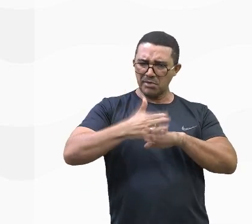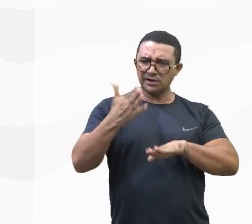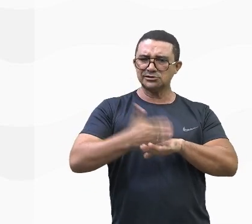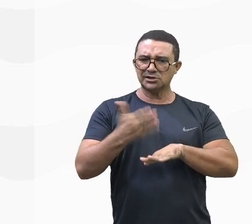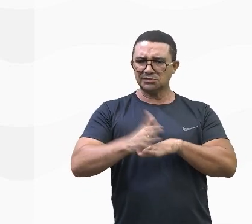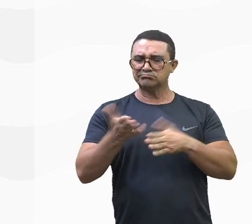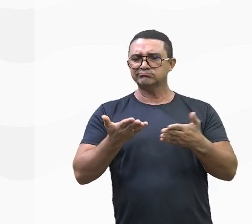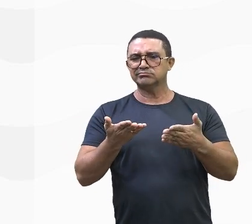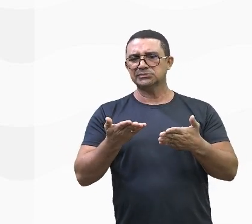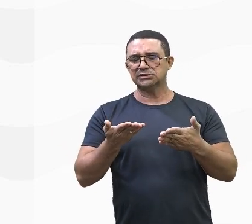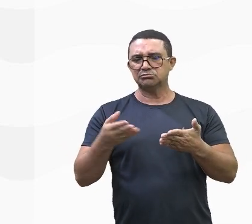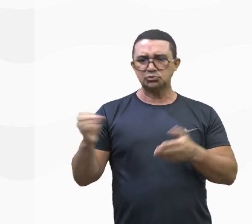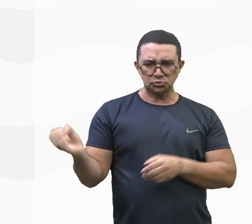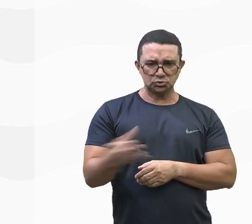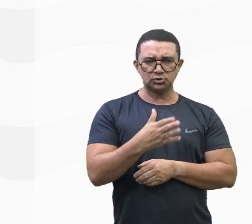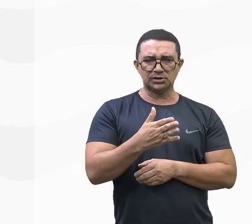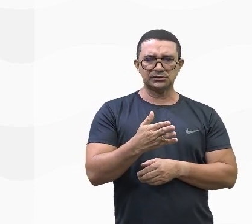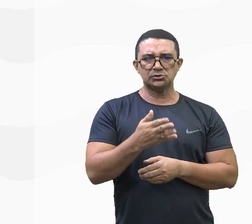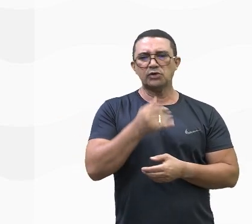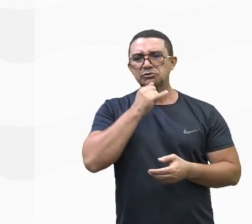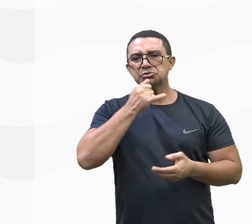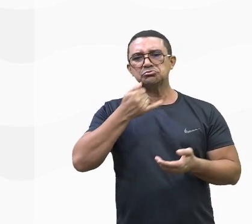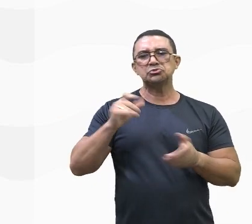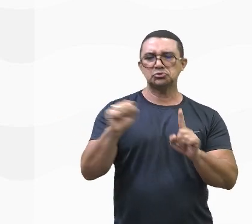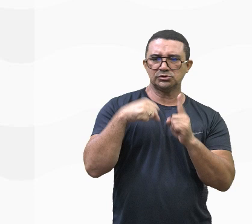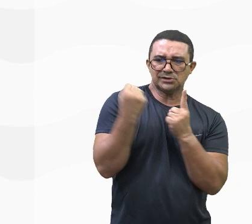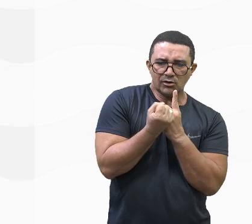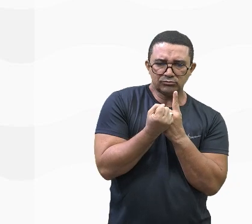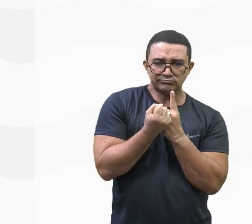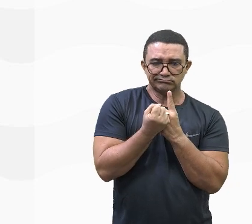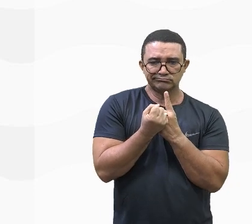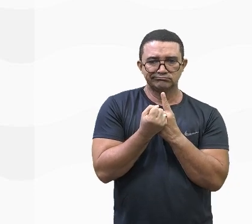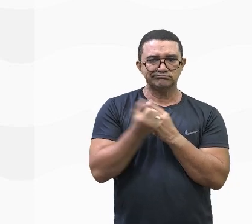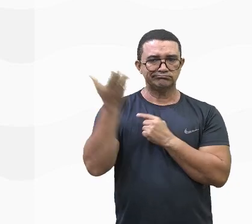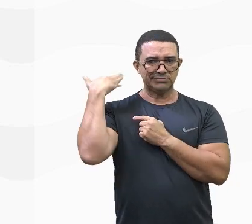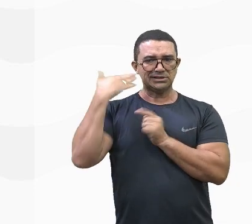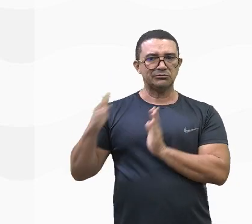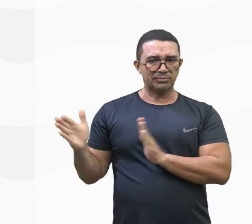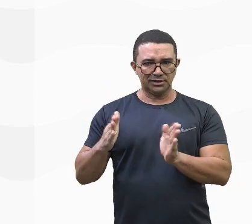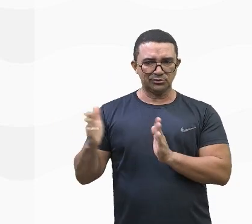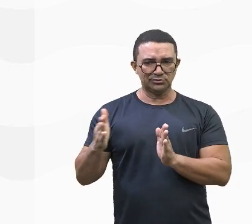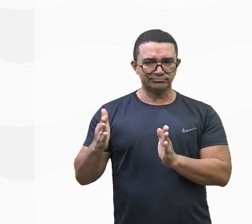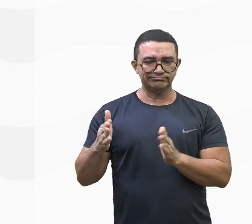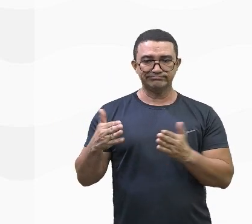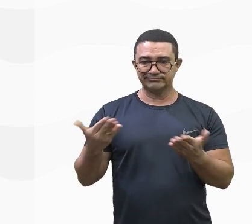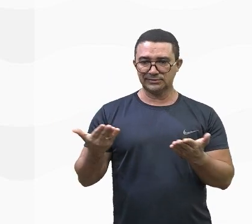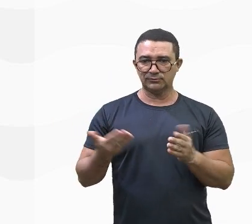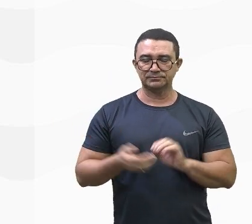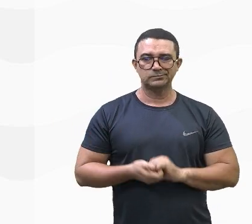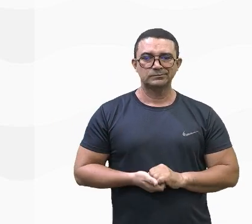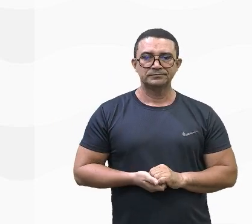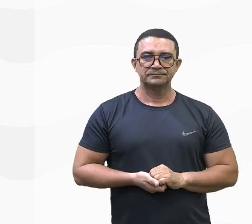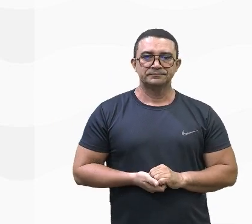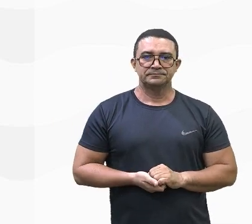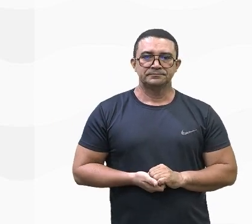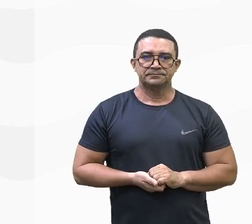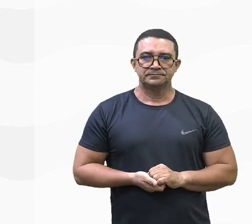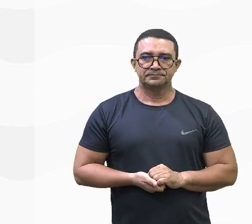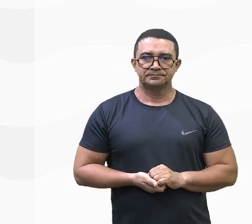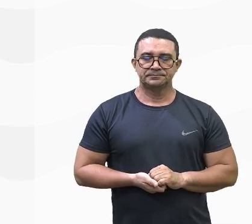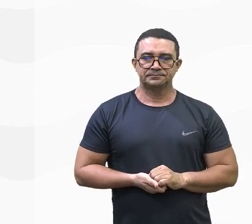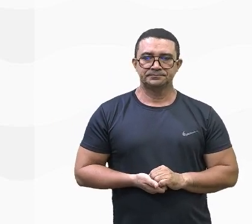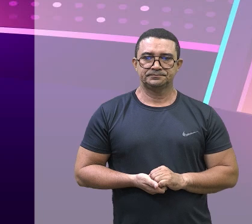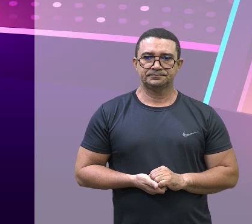sociais? Claro que só favoreceram as músicas daquele período, né? Bom, continuemos.